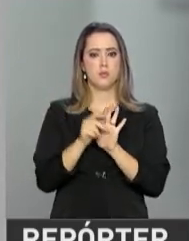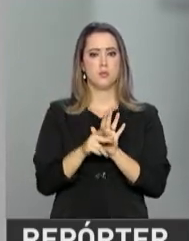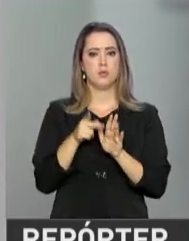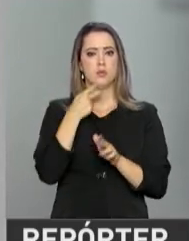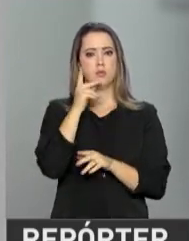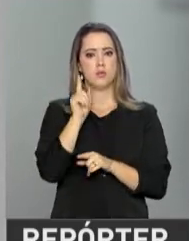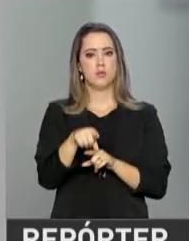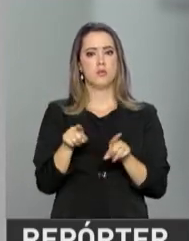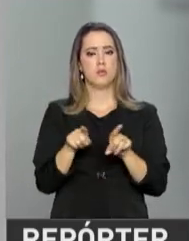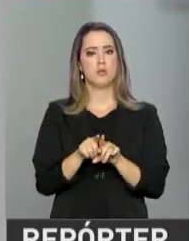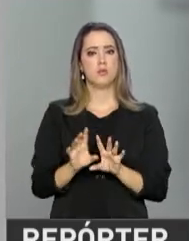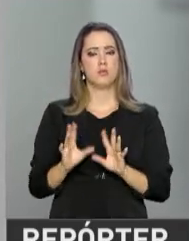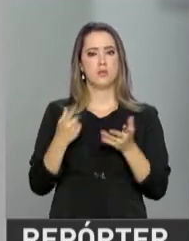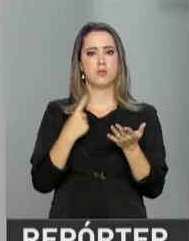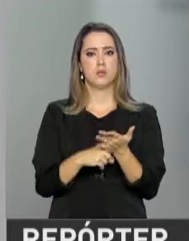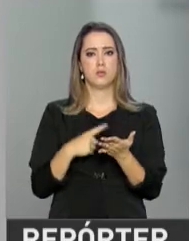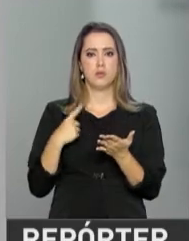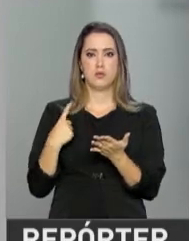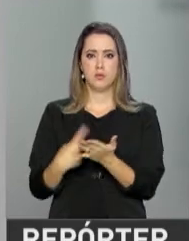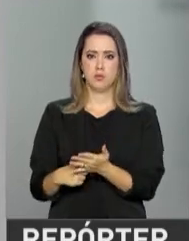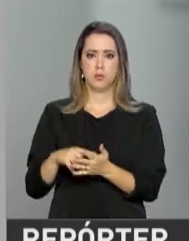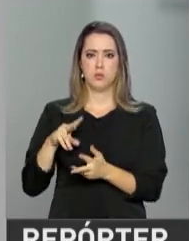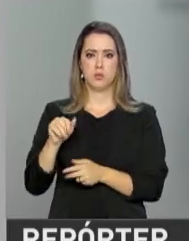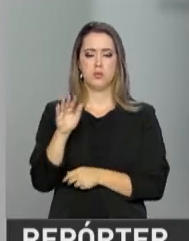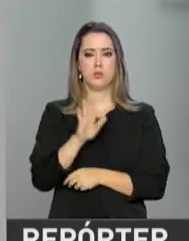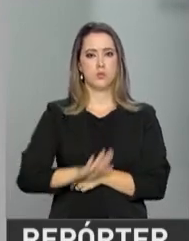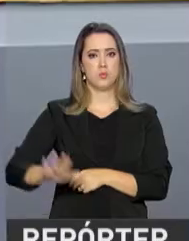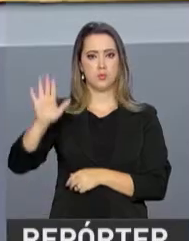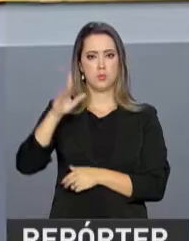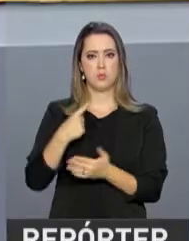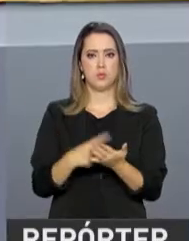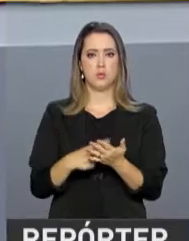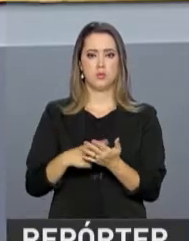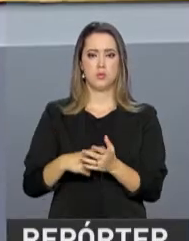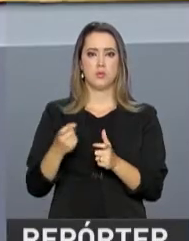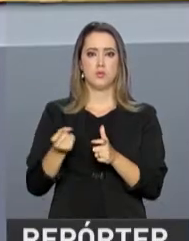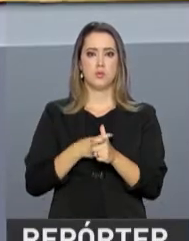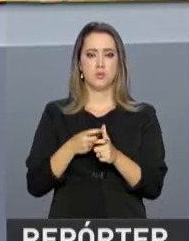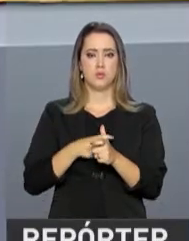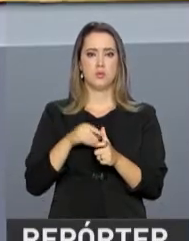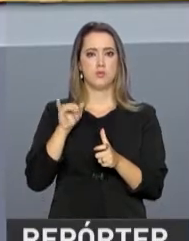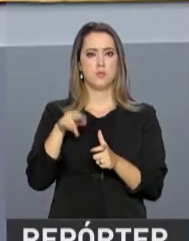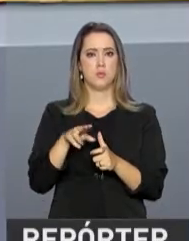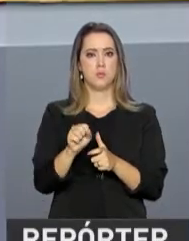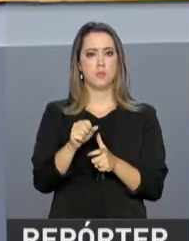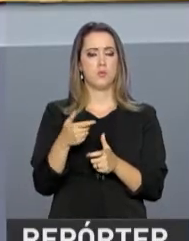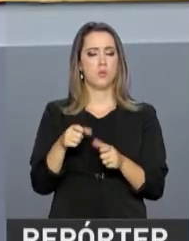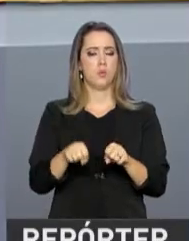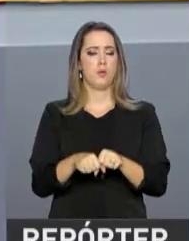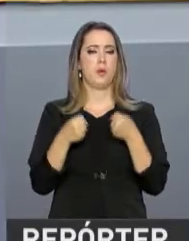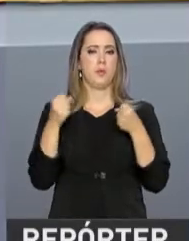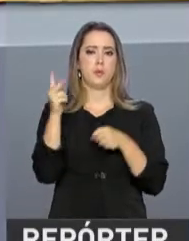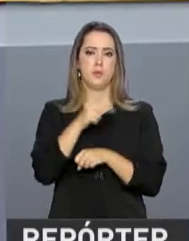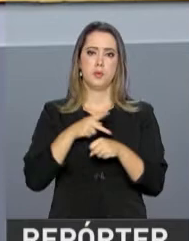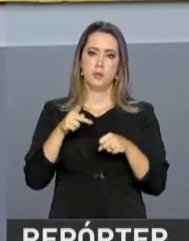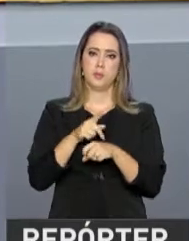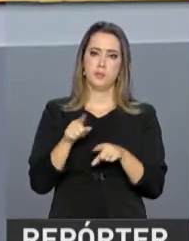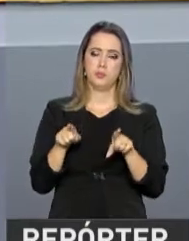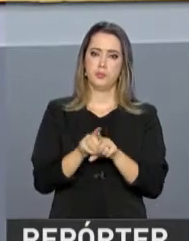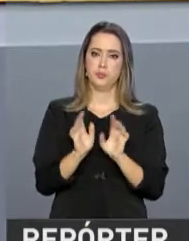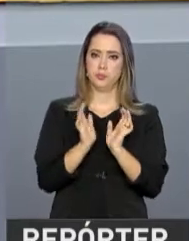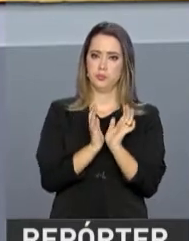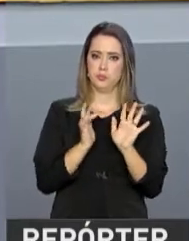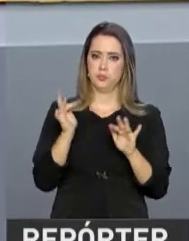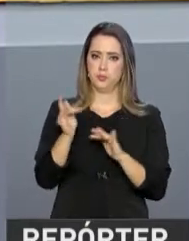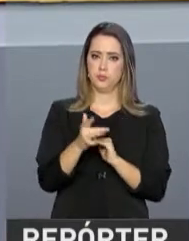presidente vai assegurar o direito a todos os brasileiros e garantir que a dívida previdenciária não quebre o país ainda pela rede